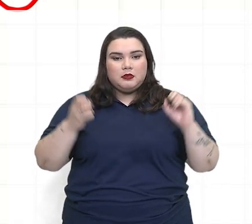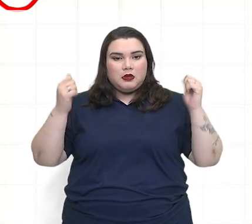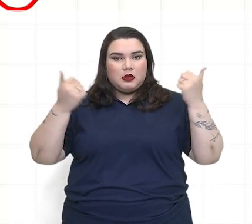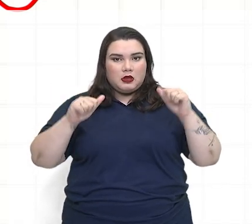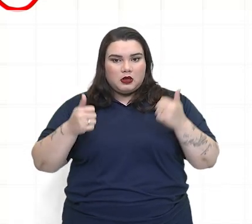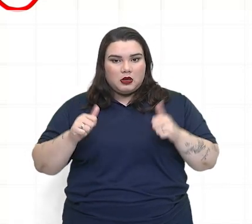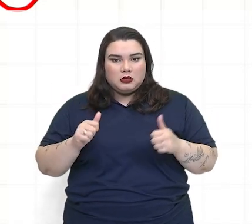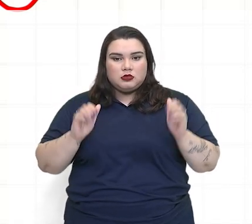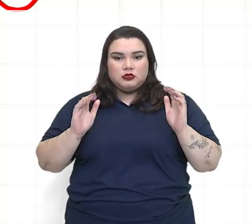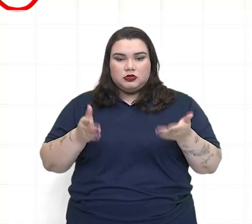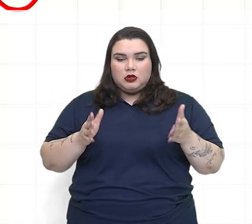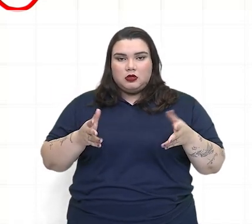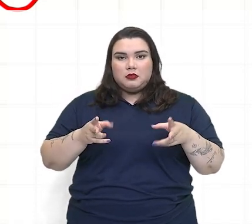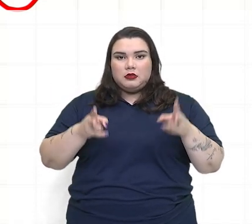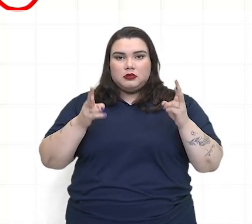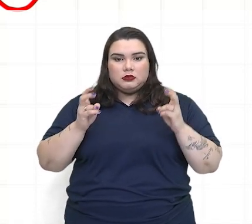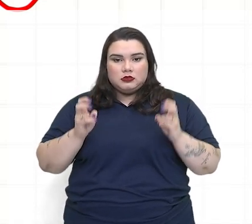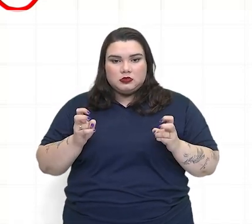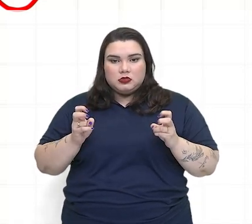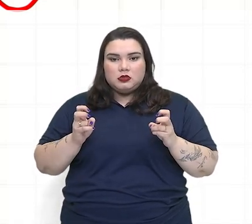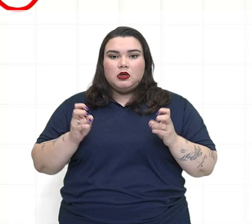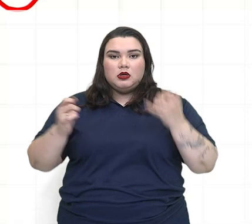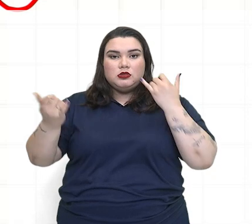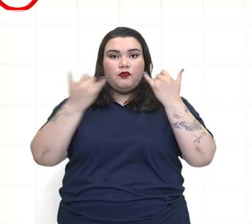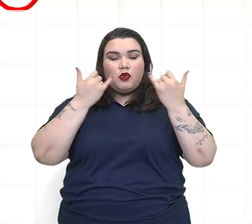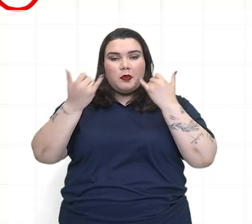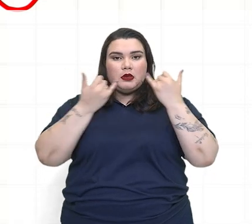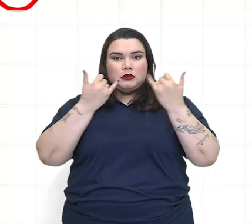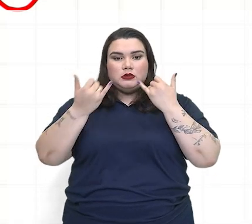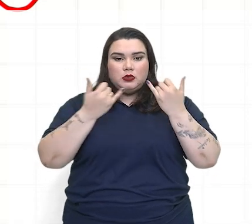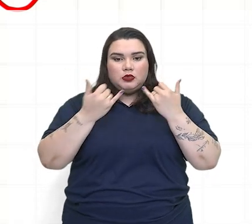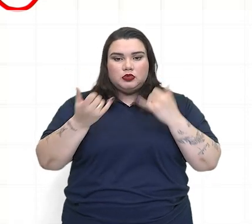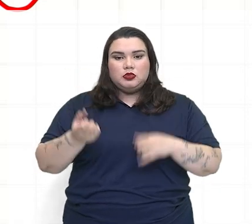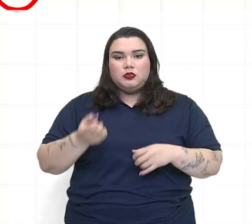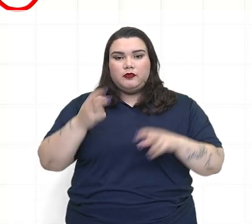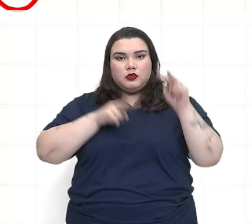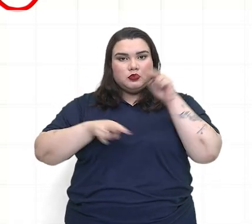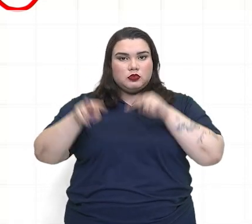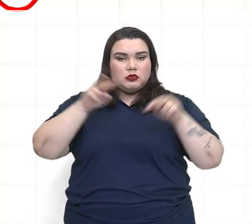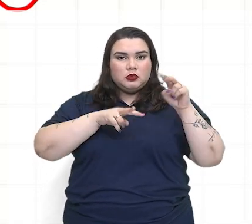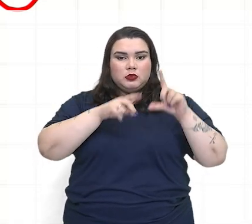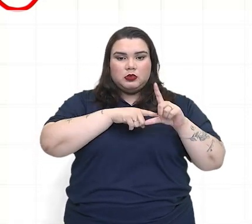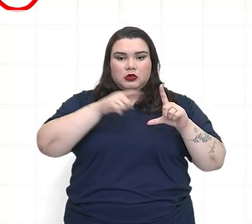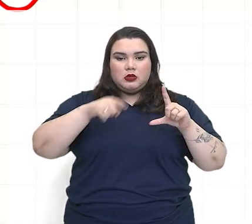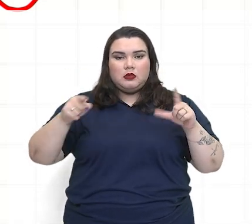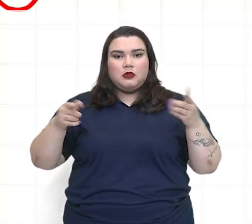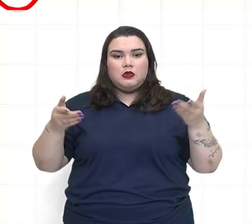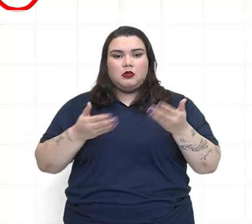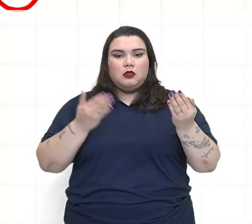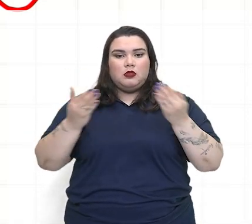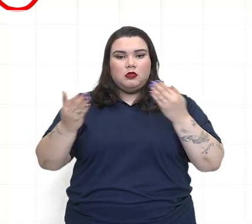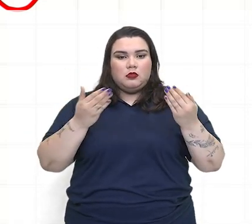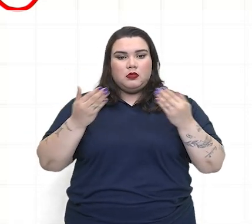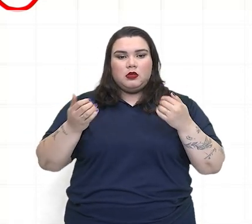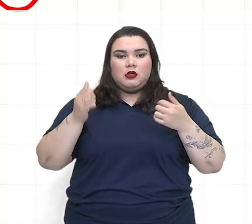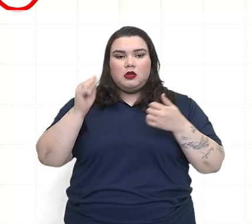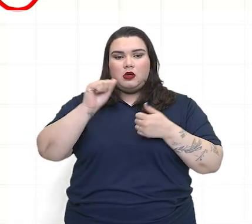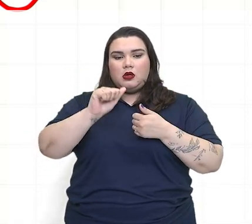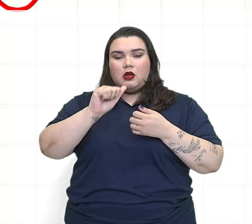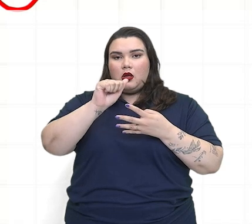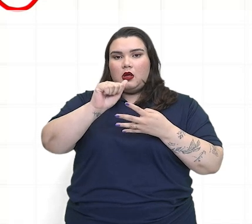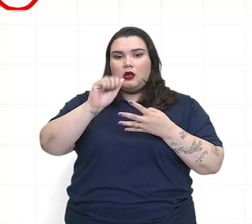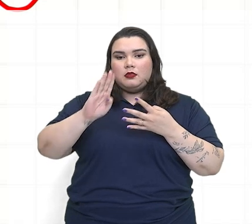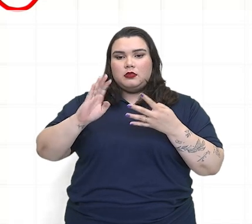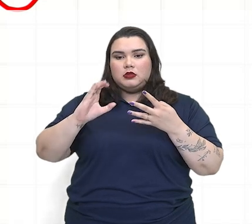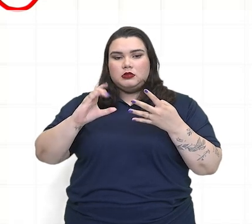análise aqui, né, dos indicadores quantitativos visuais e agora vamos comparar com as nossas alternativas, né?